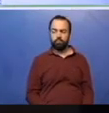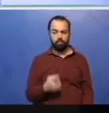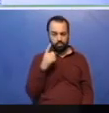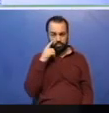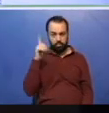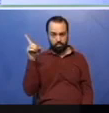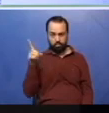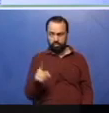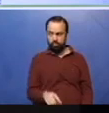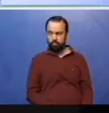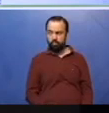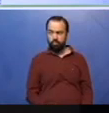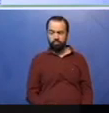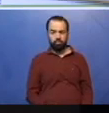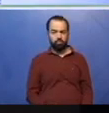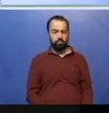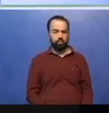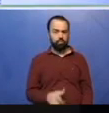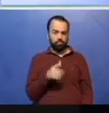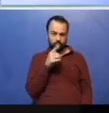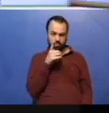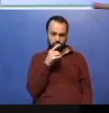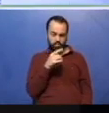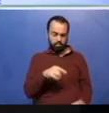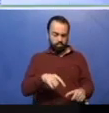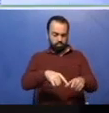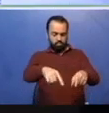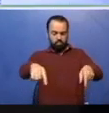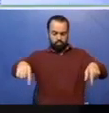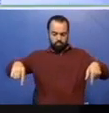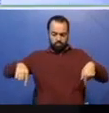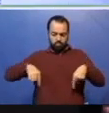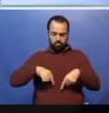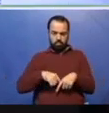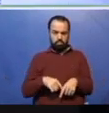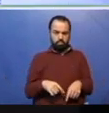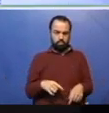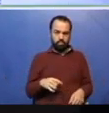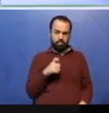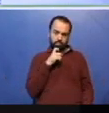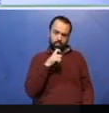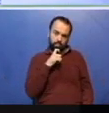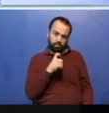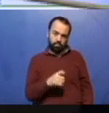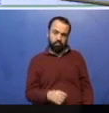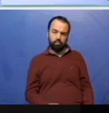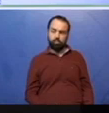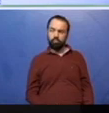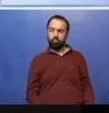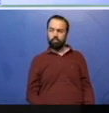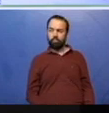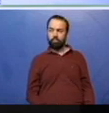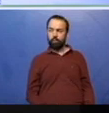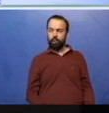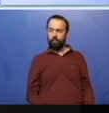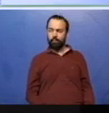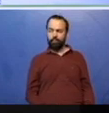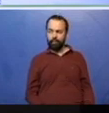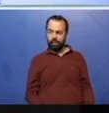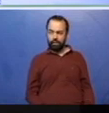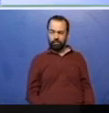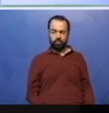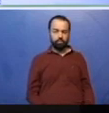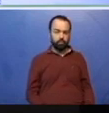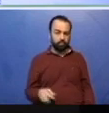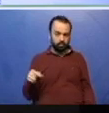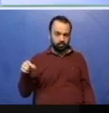Observando aqui na nossa imagem, ó, pessoas patinando em um lago congelado. Esse lago aqui,